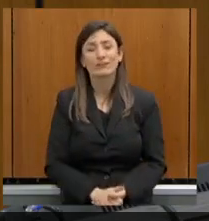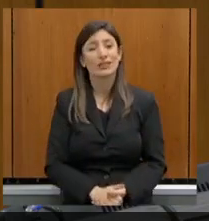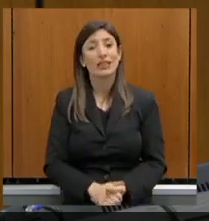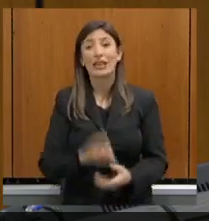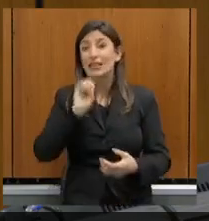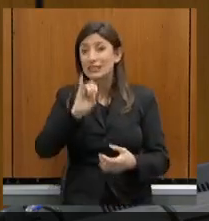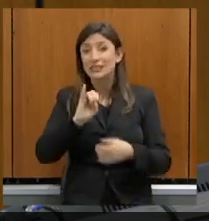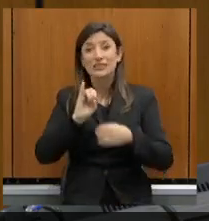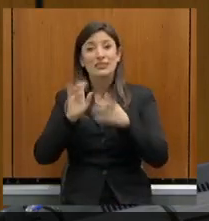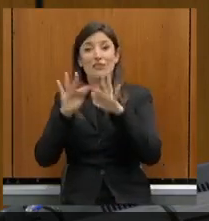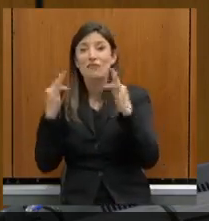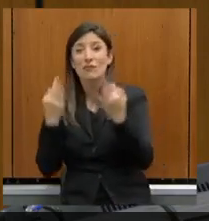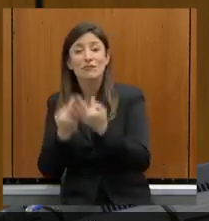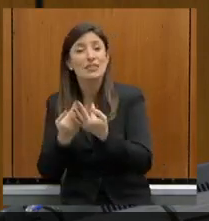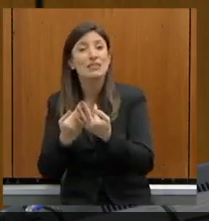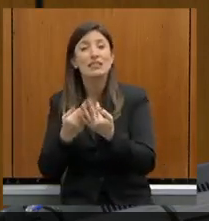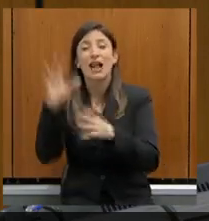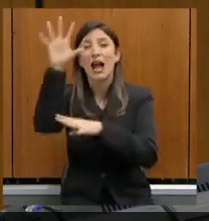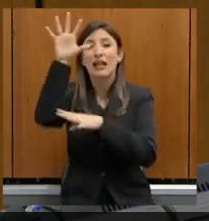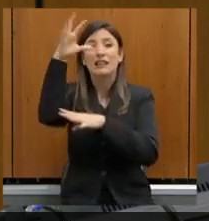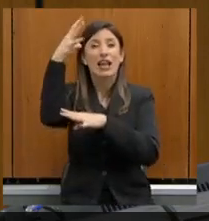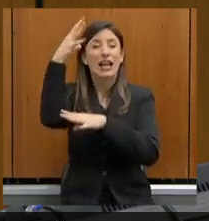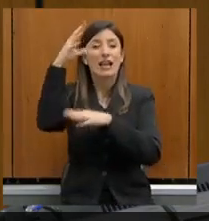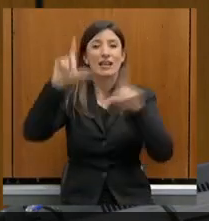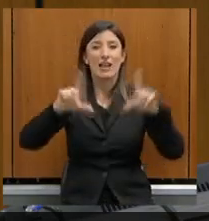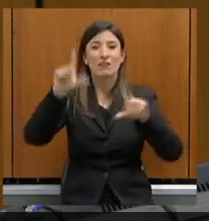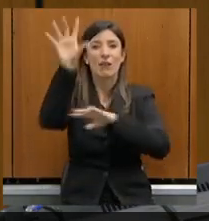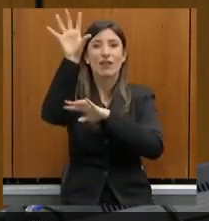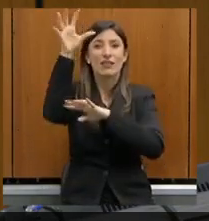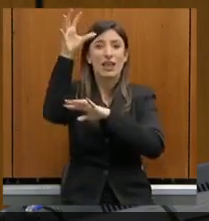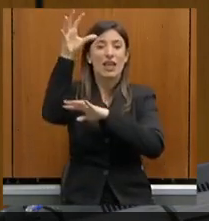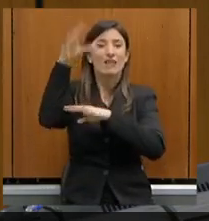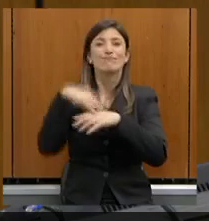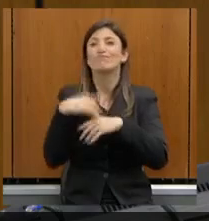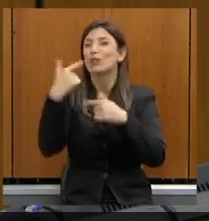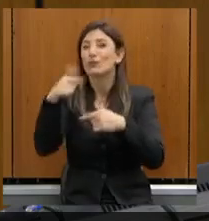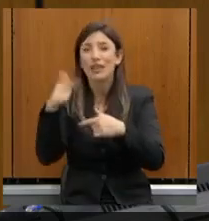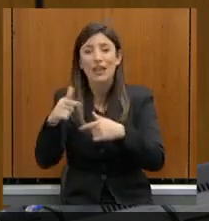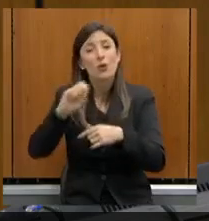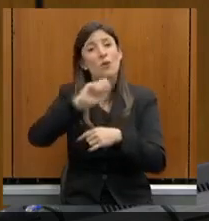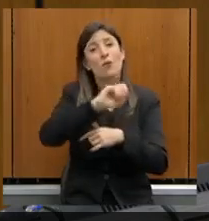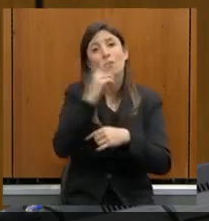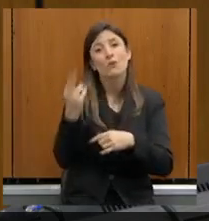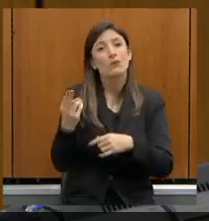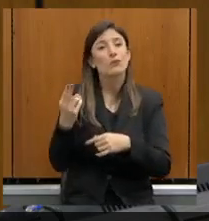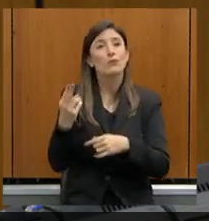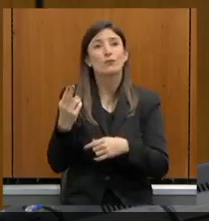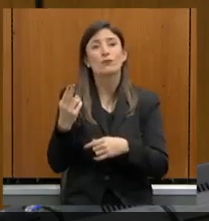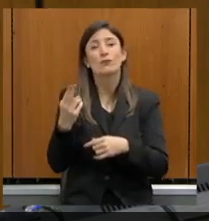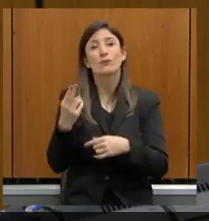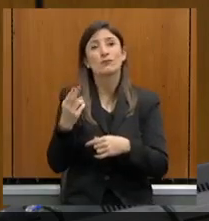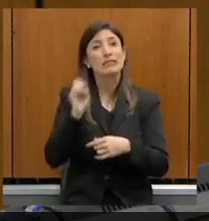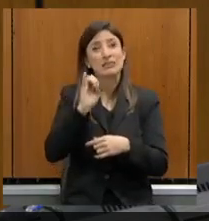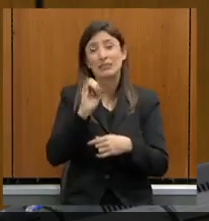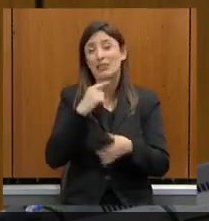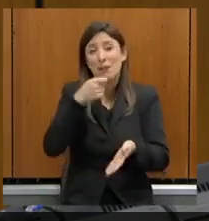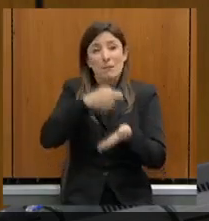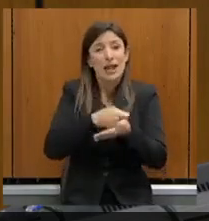parabólica ou tem canais pagos